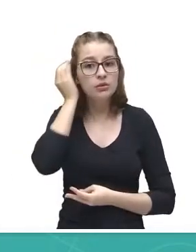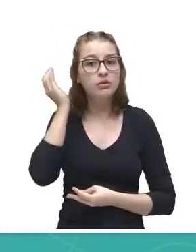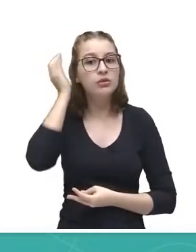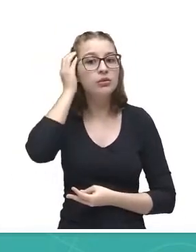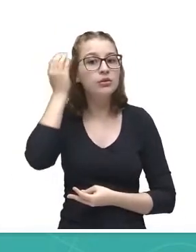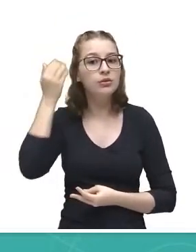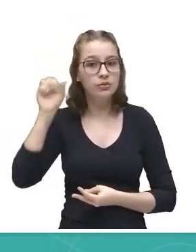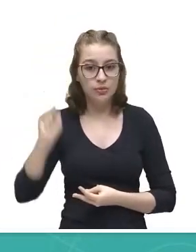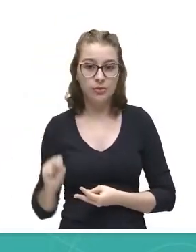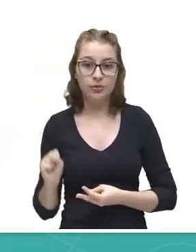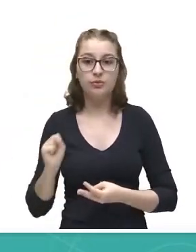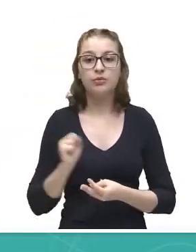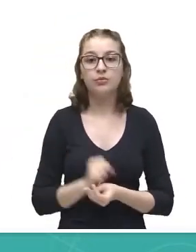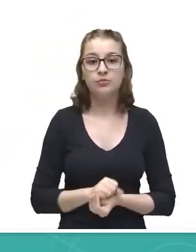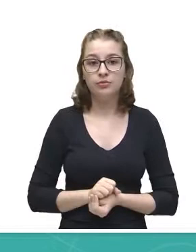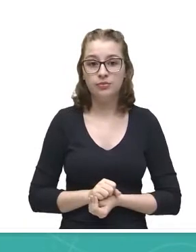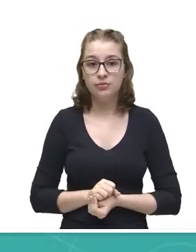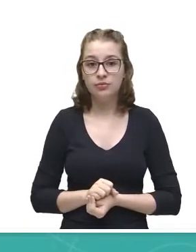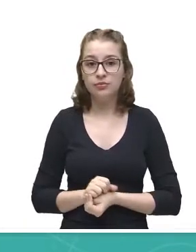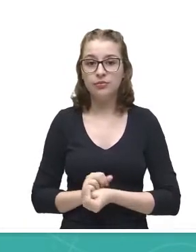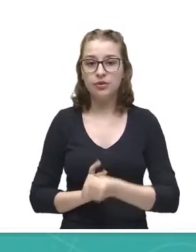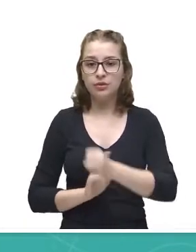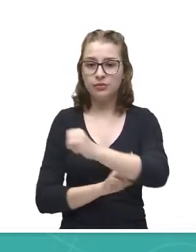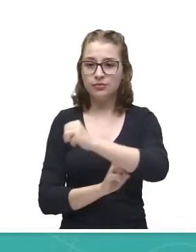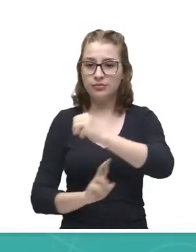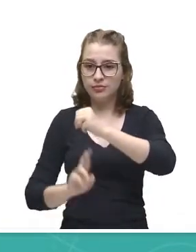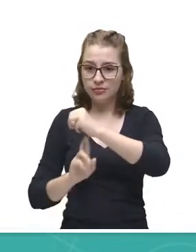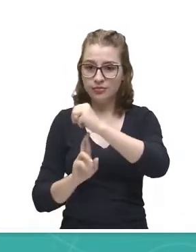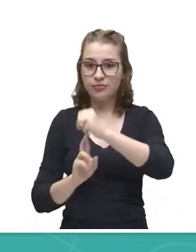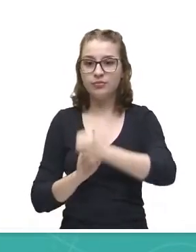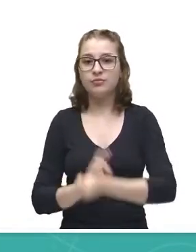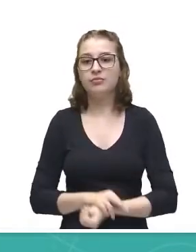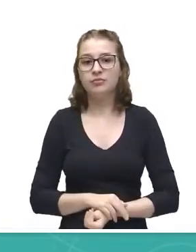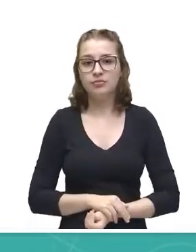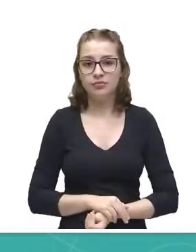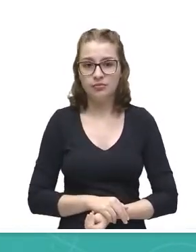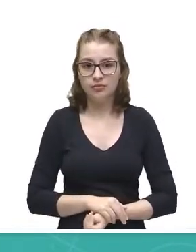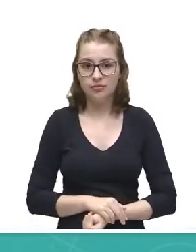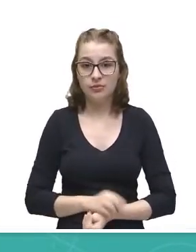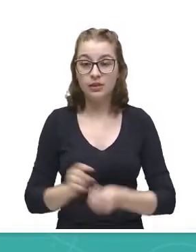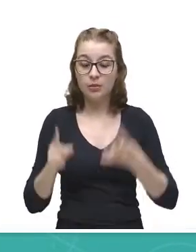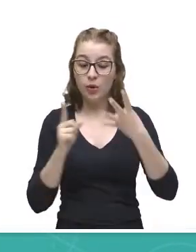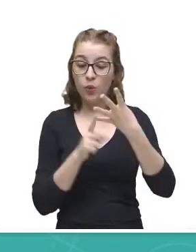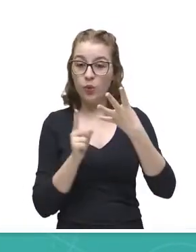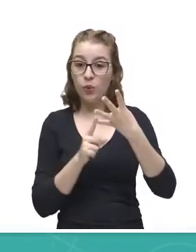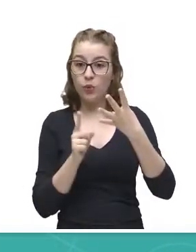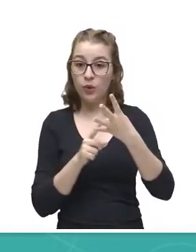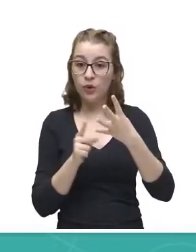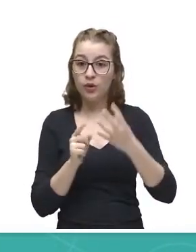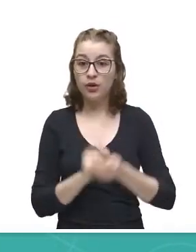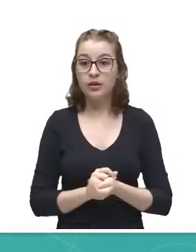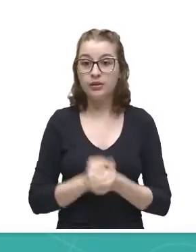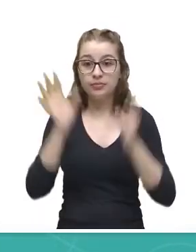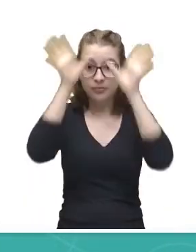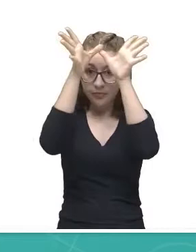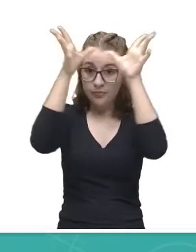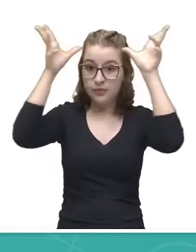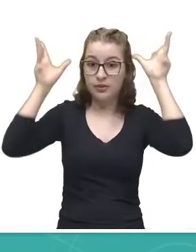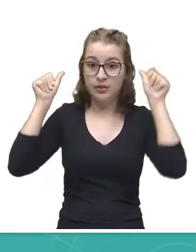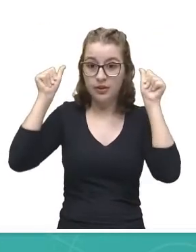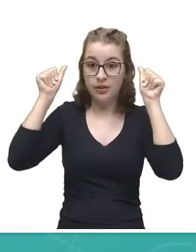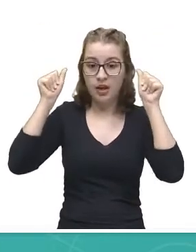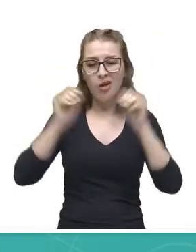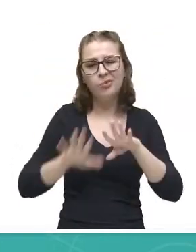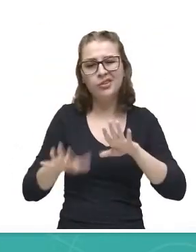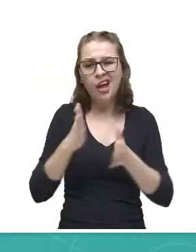e também Rondônia, uma parte lá de Roraima, e também temos o 4º fuso horário com o estado do Acre e vários municípios